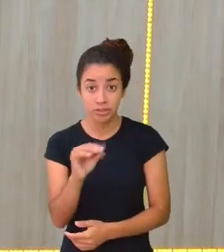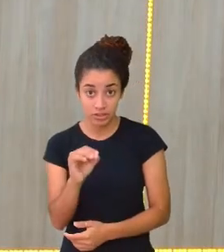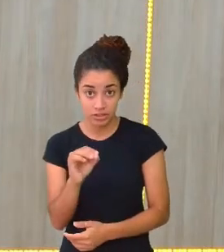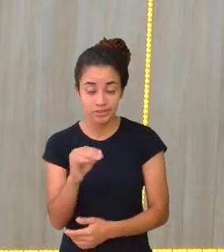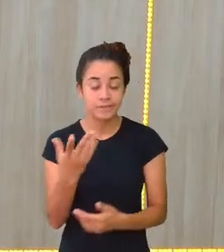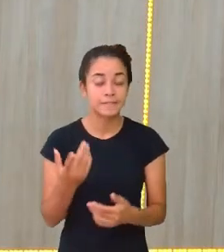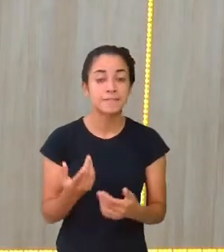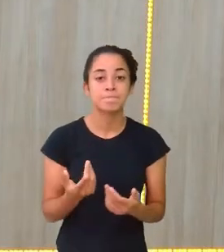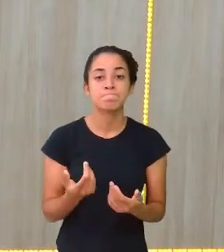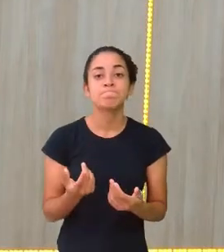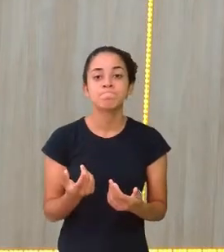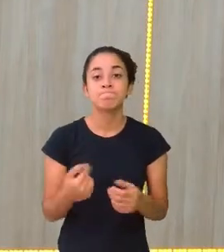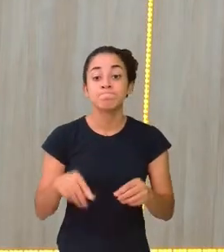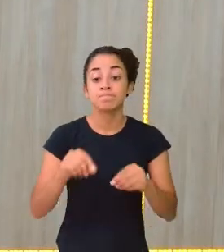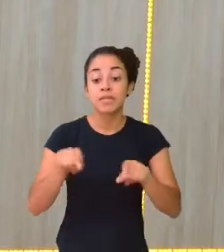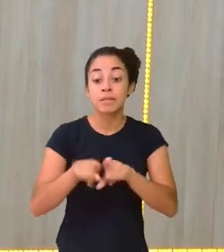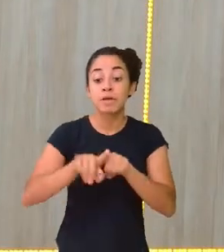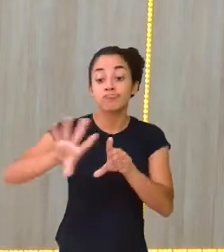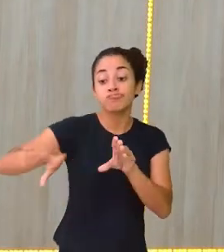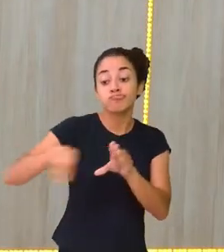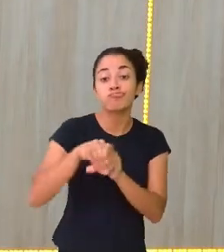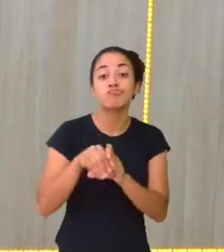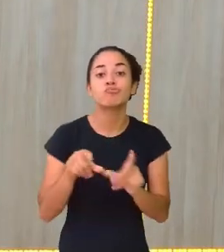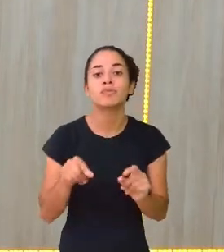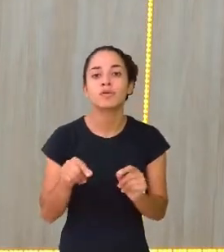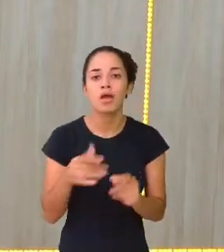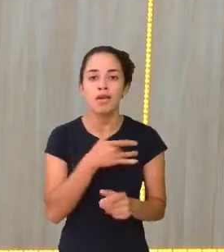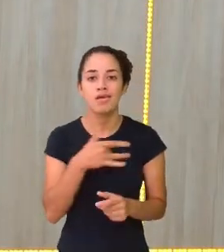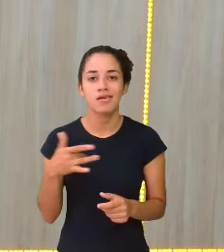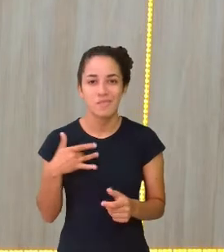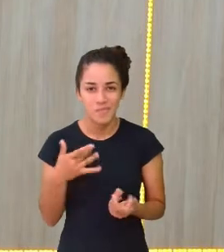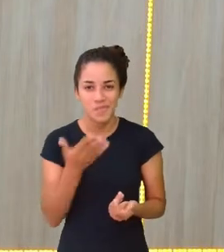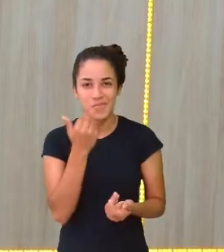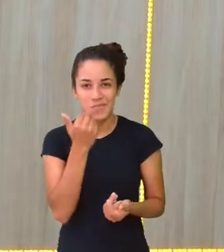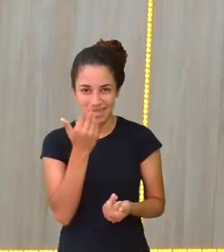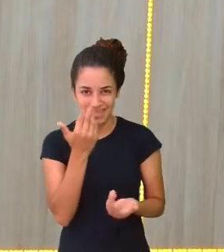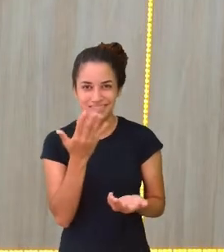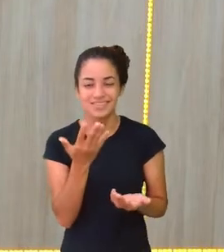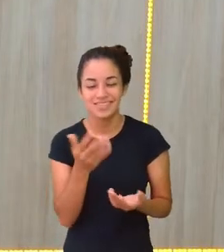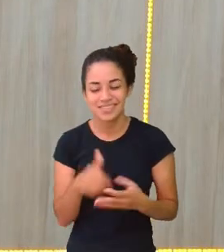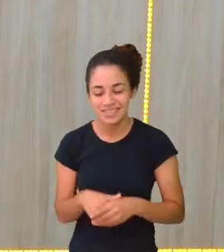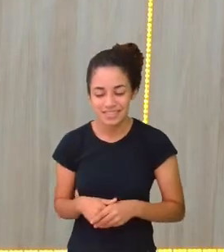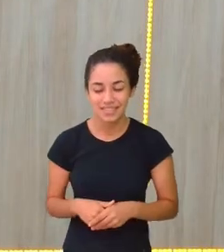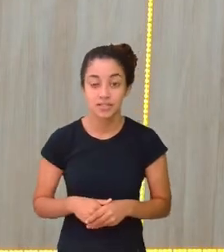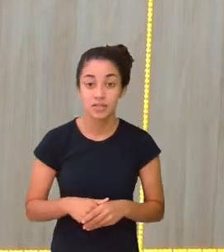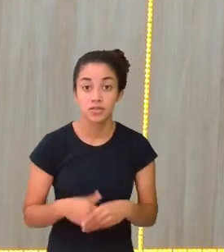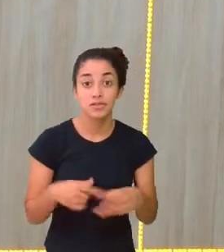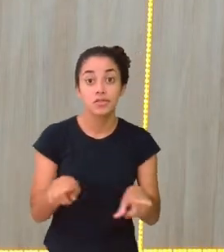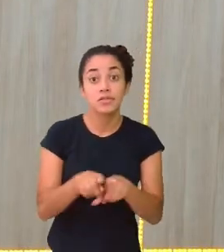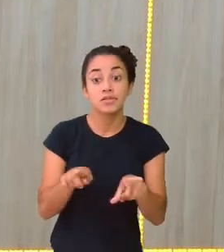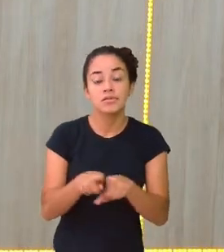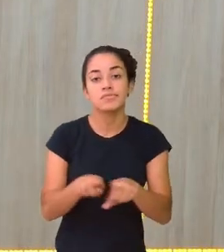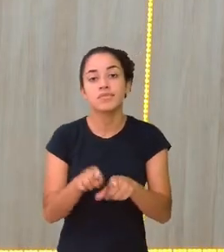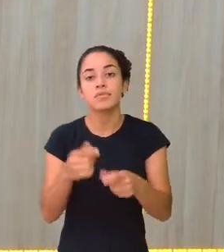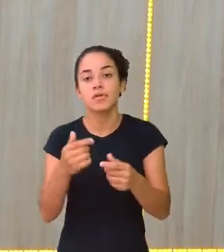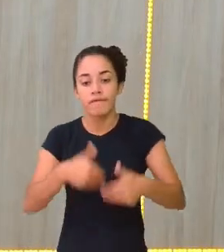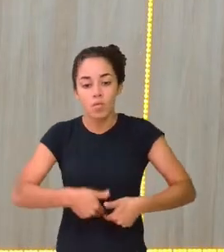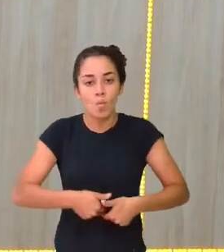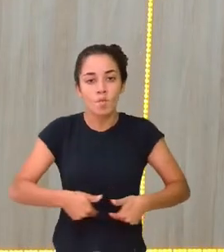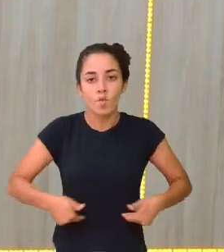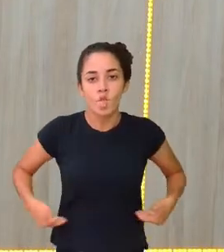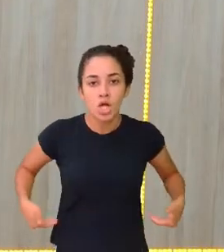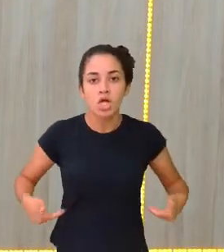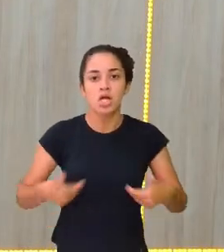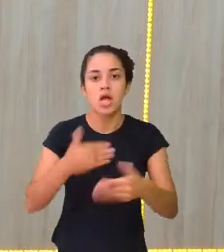está fora a questão da alimentação, né, saudável, da questão aí, né, de acabar com a fome. A gente vai